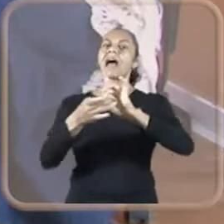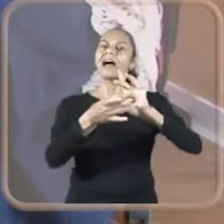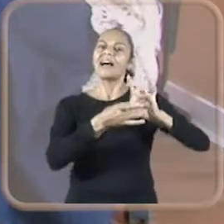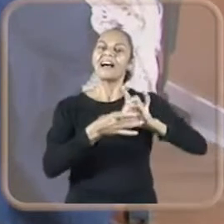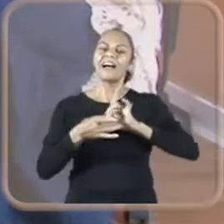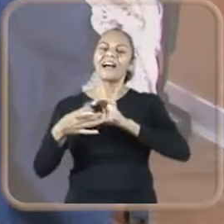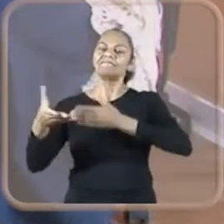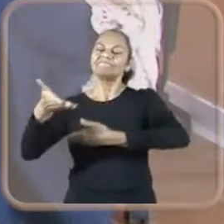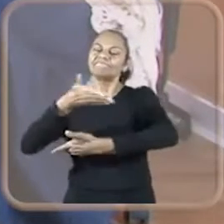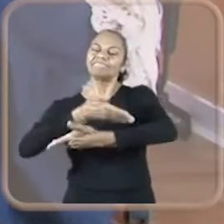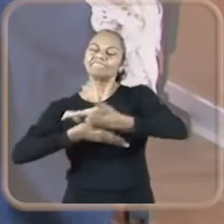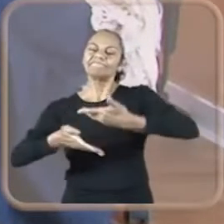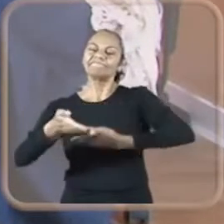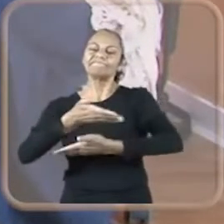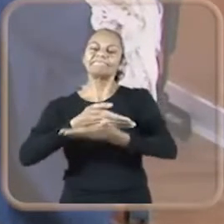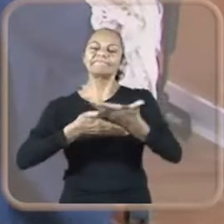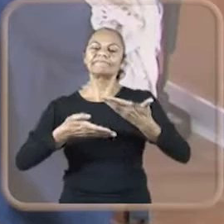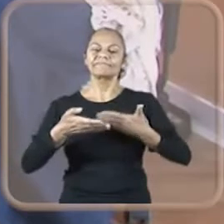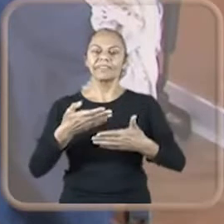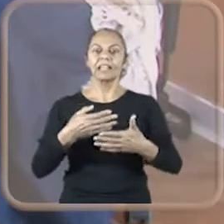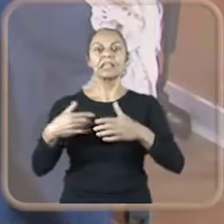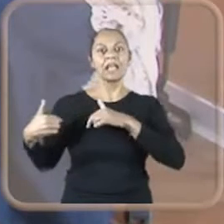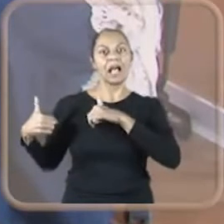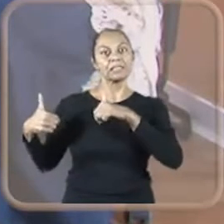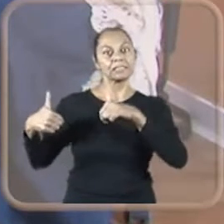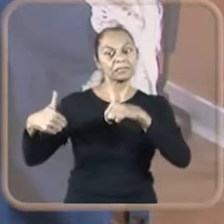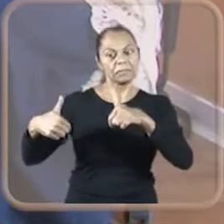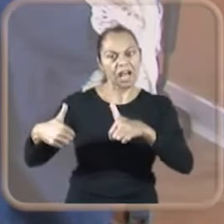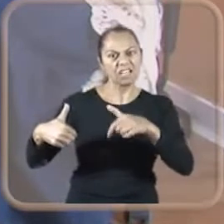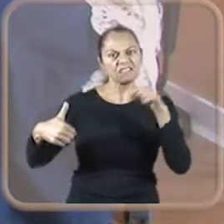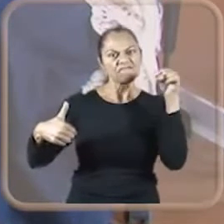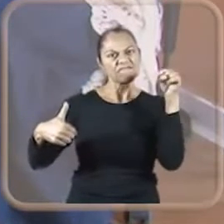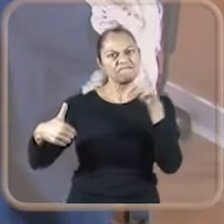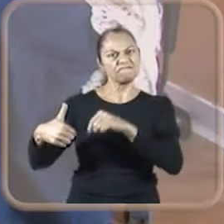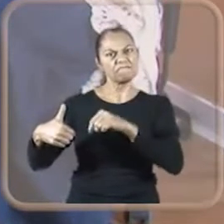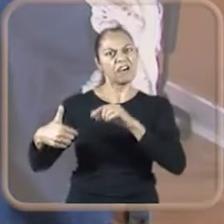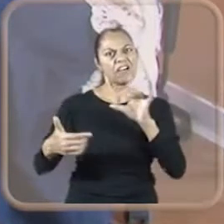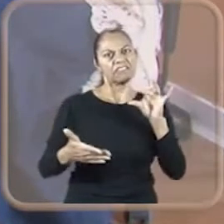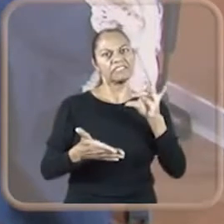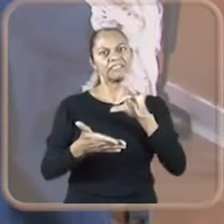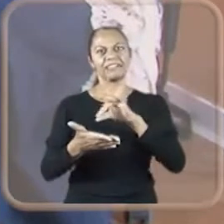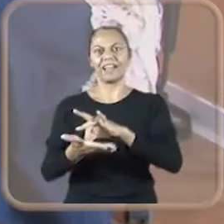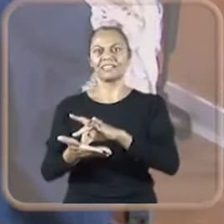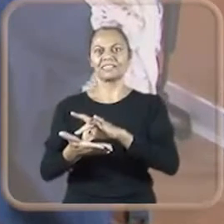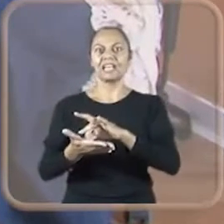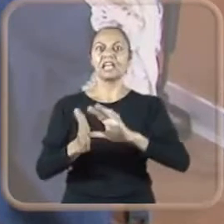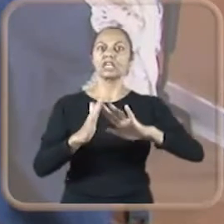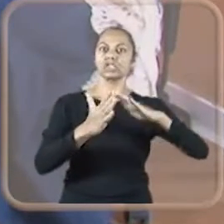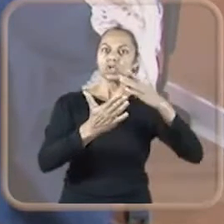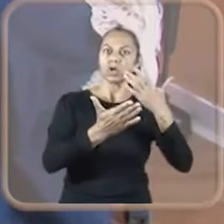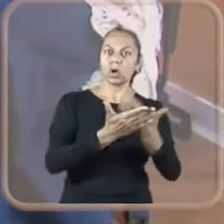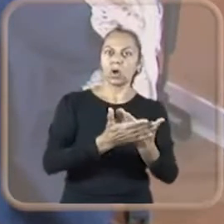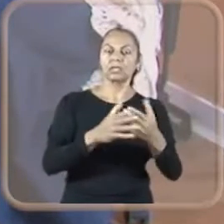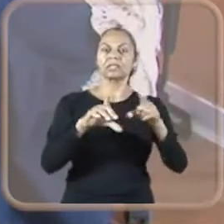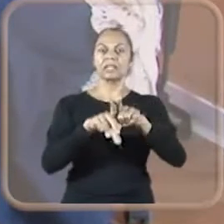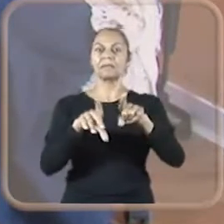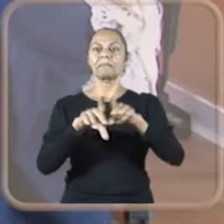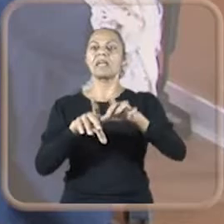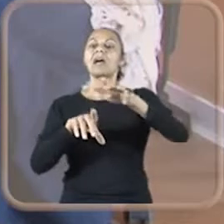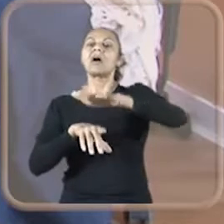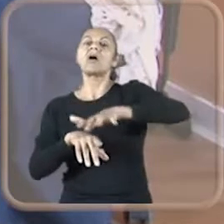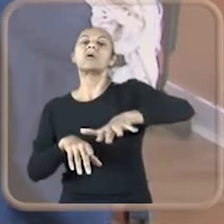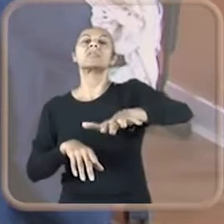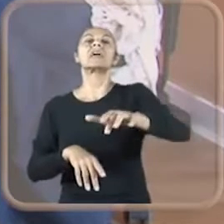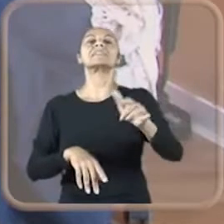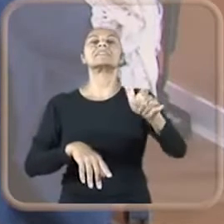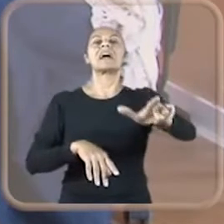consiga fazer essa integração potente, né, fazendo com que as práticas cheguem efetivamente além das escolas,